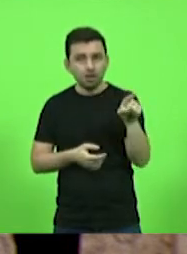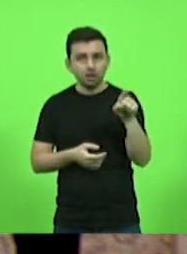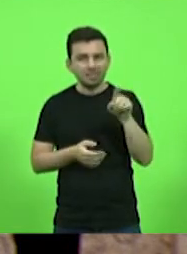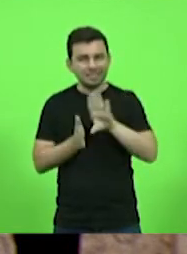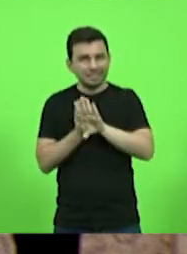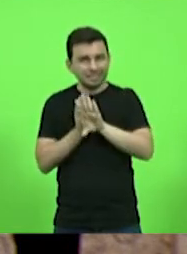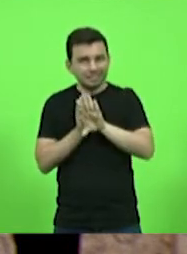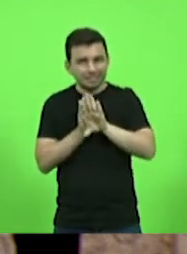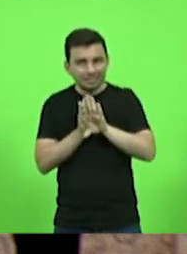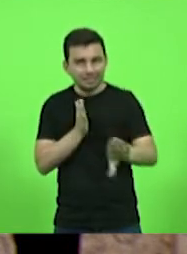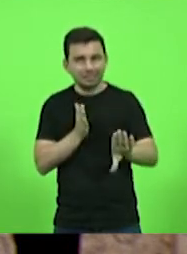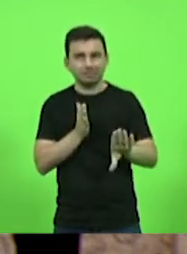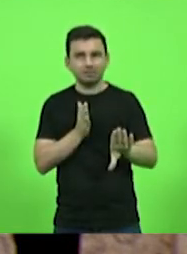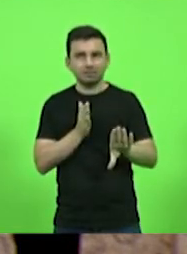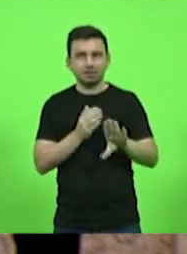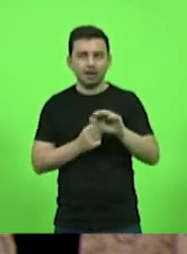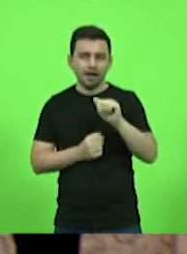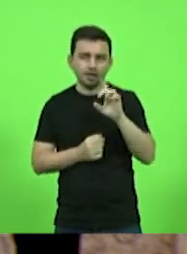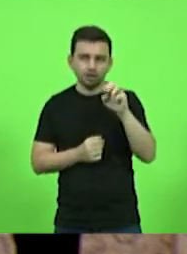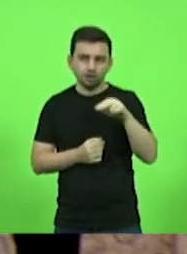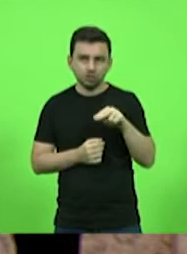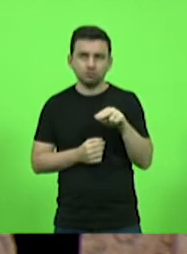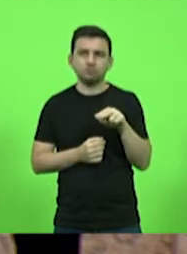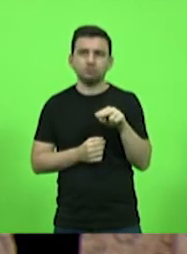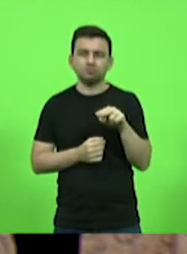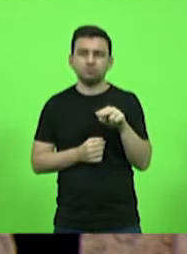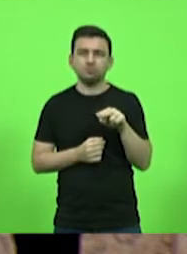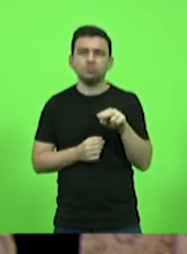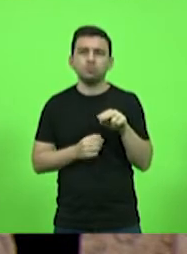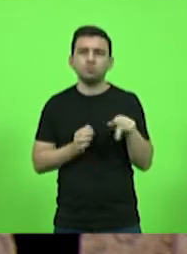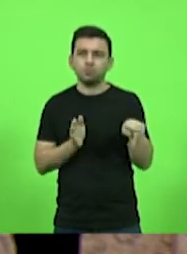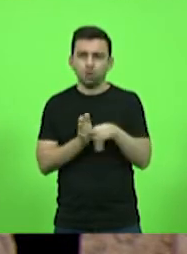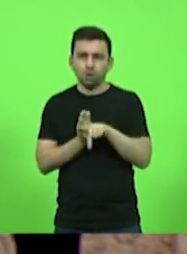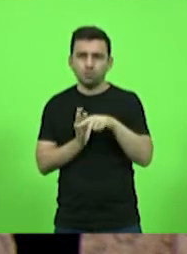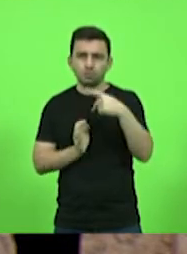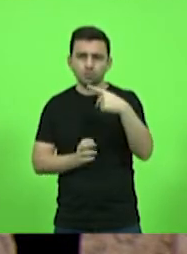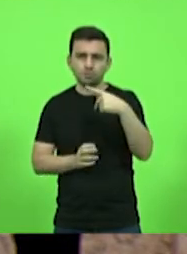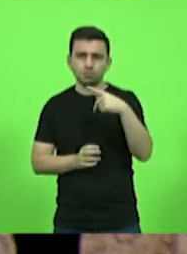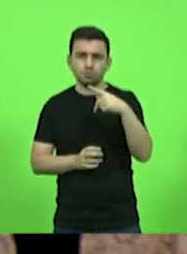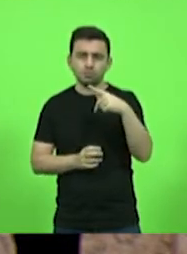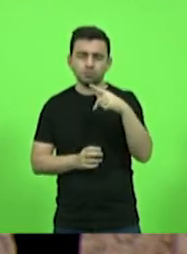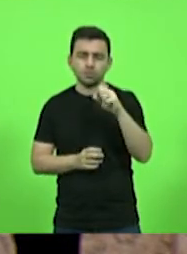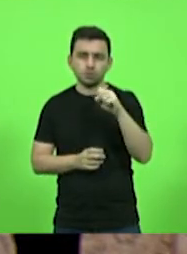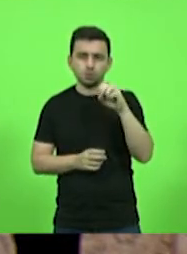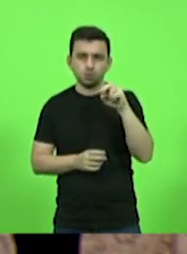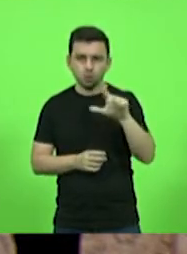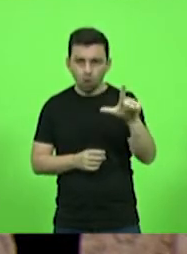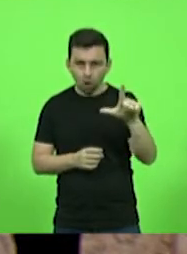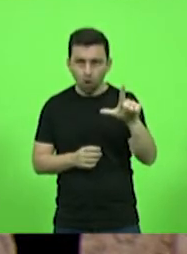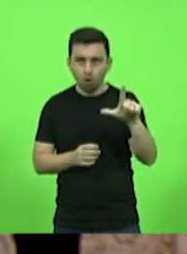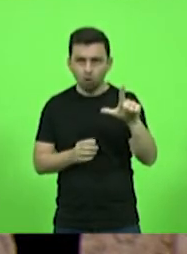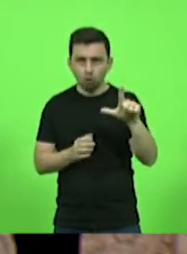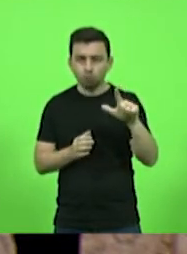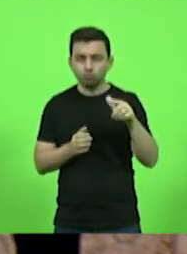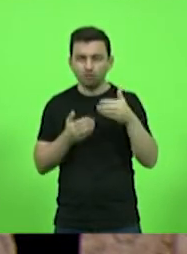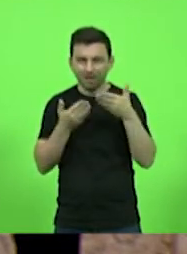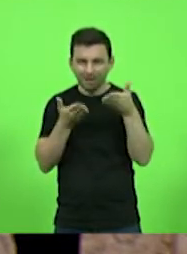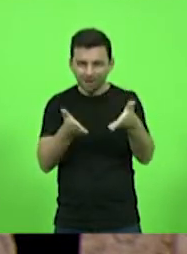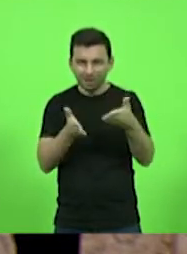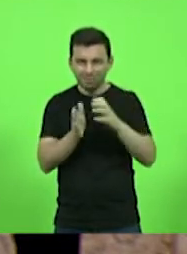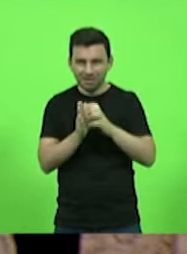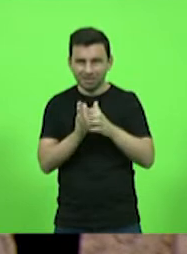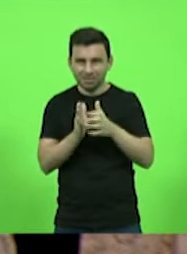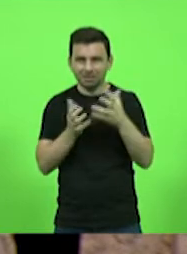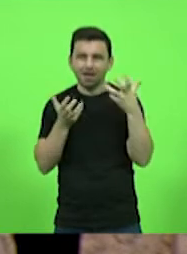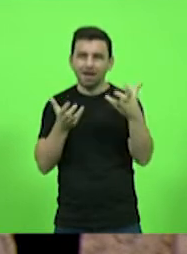rejeite essa ADIM do partido PSOL, desse partido Socialismo e Liberdade, que